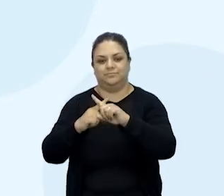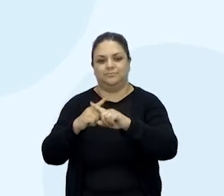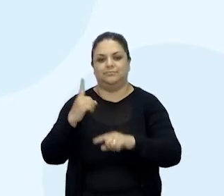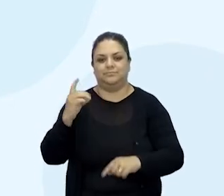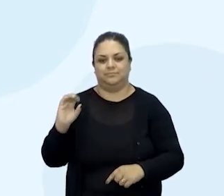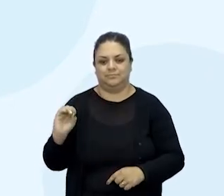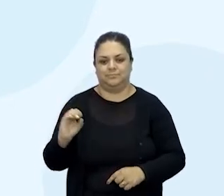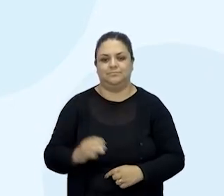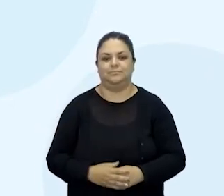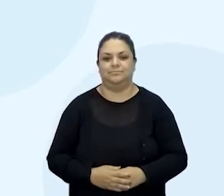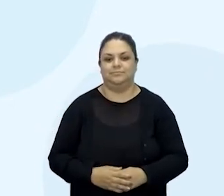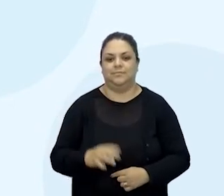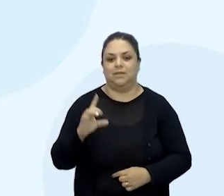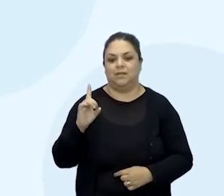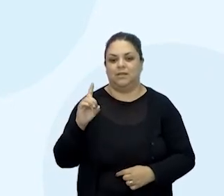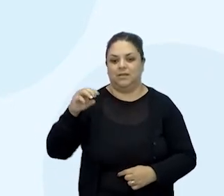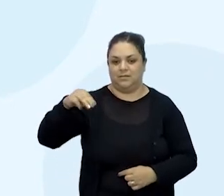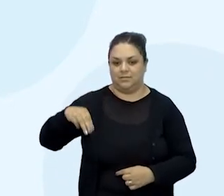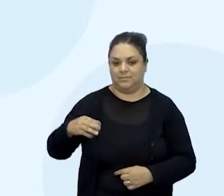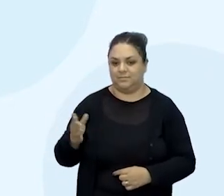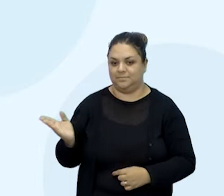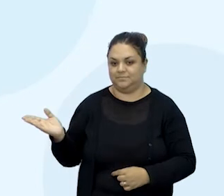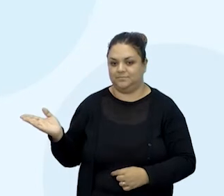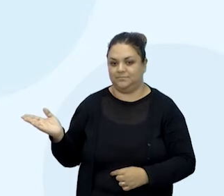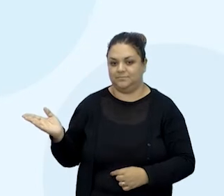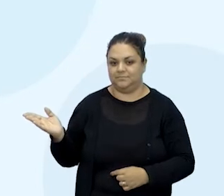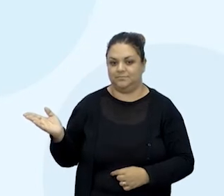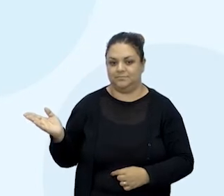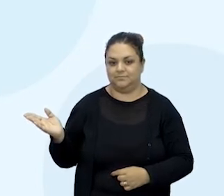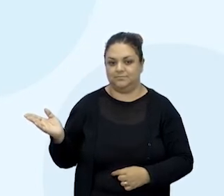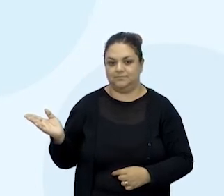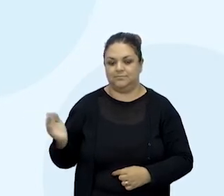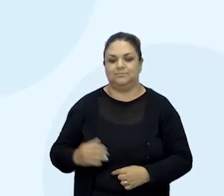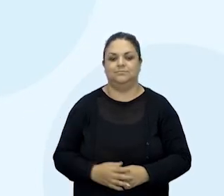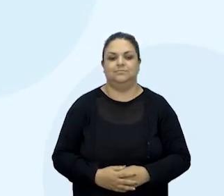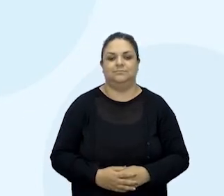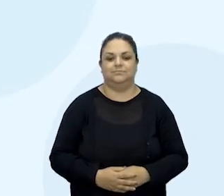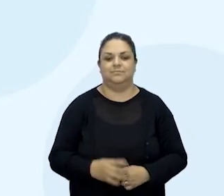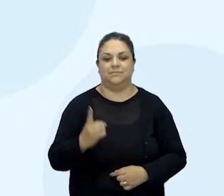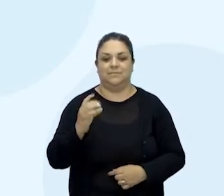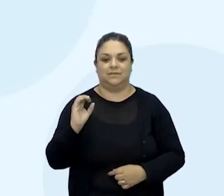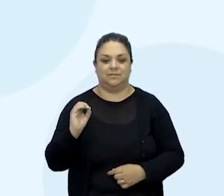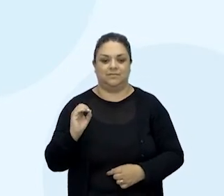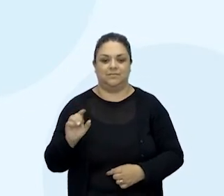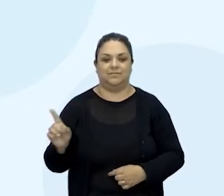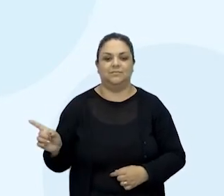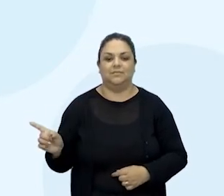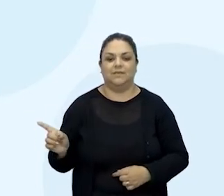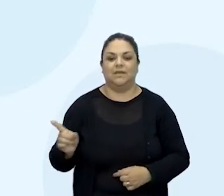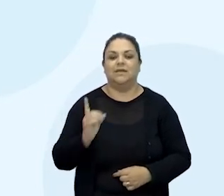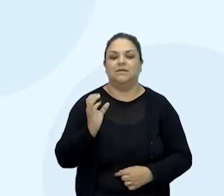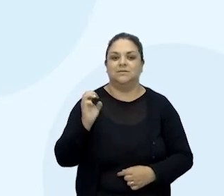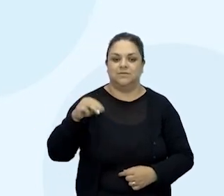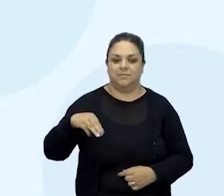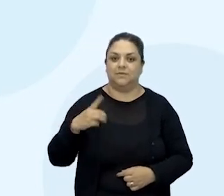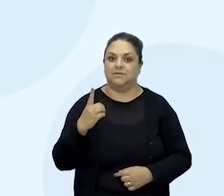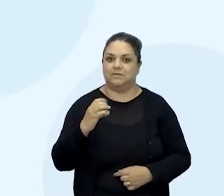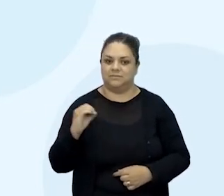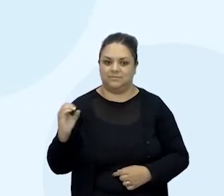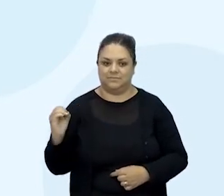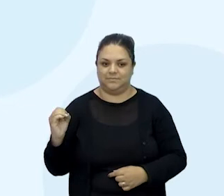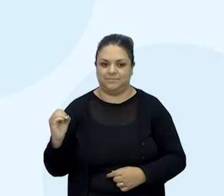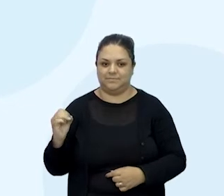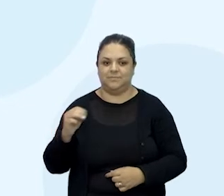por 10. Centímetro, 100 e o milímetro, 1000. Tá? Então,